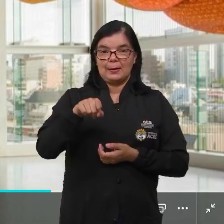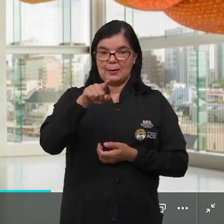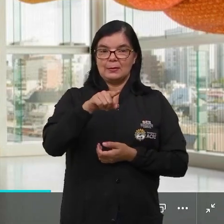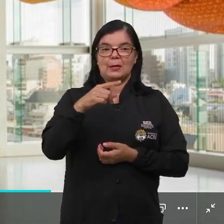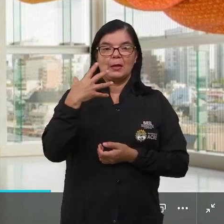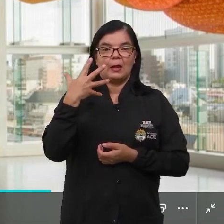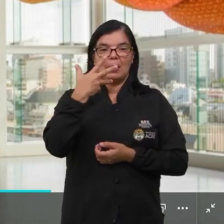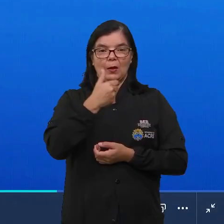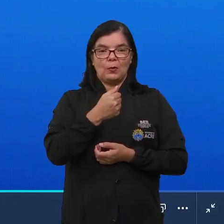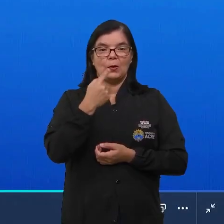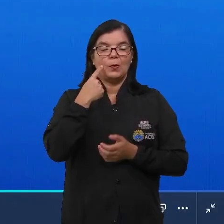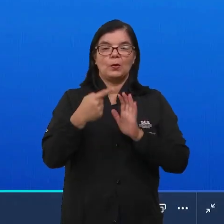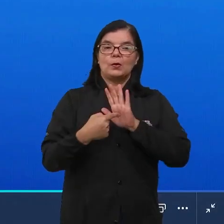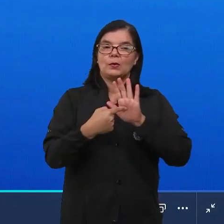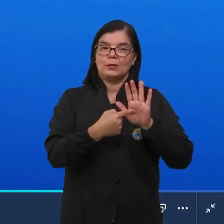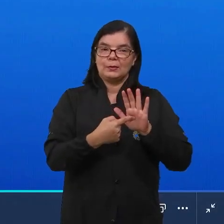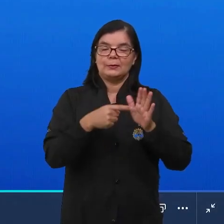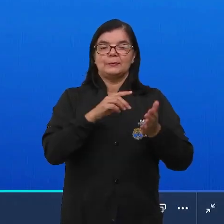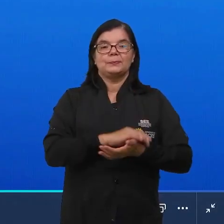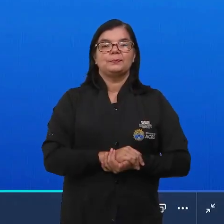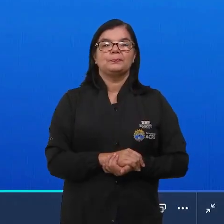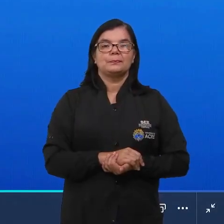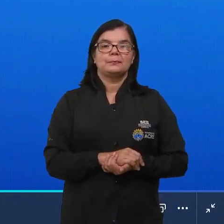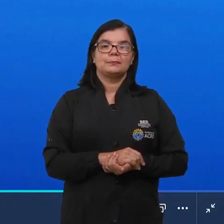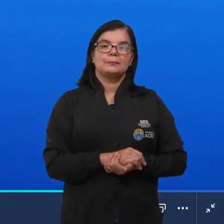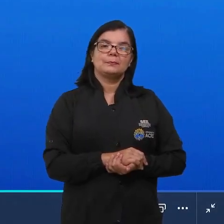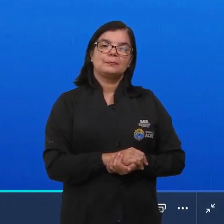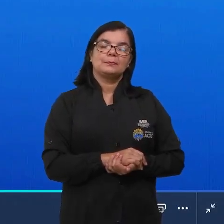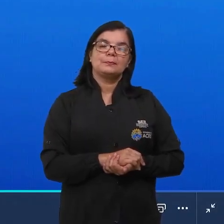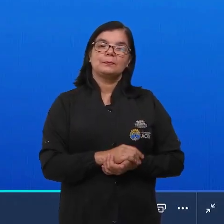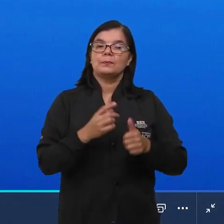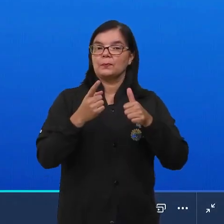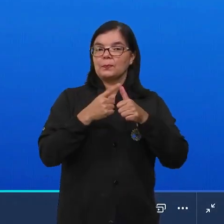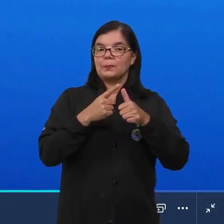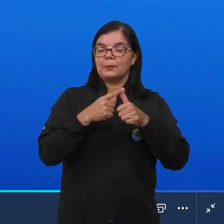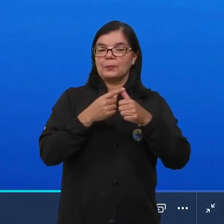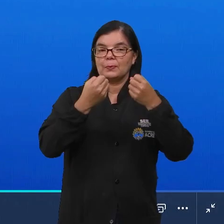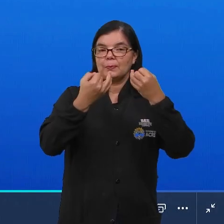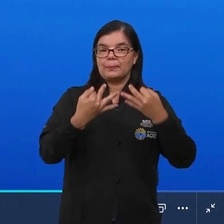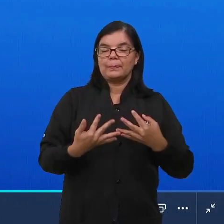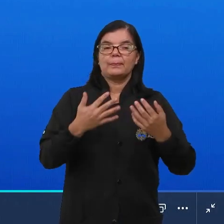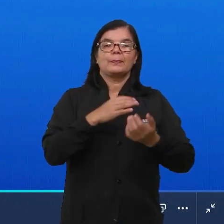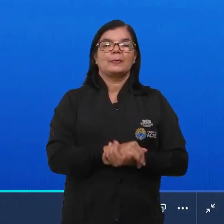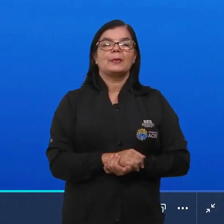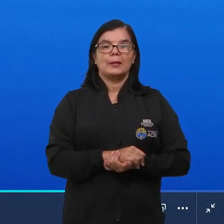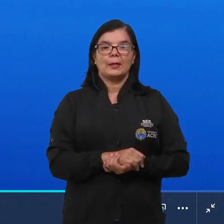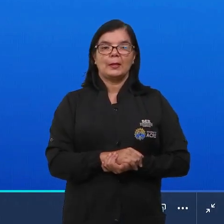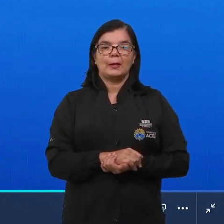obra. Eu trago agora as questões para você. Questão número 1 diz o seguinte: